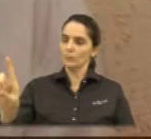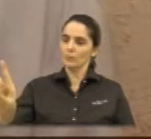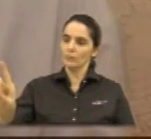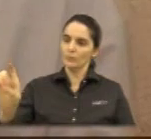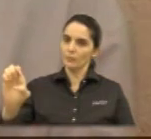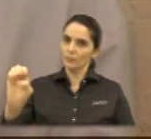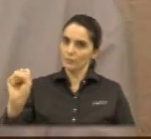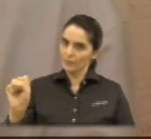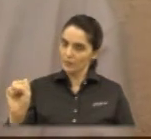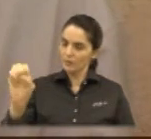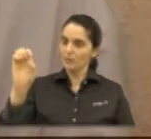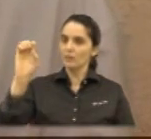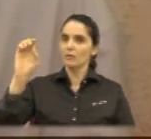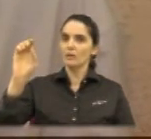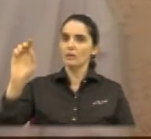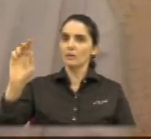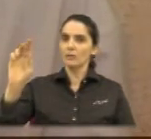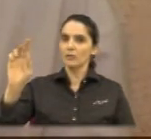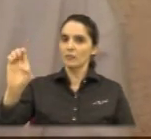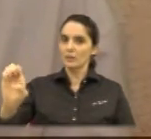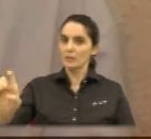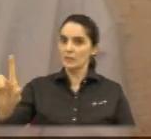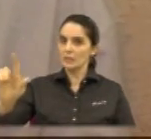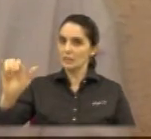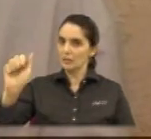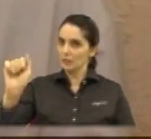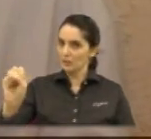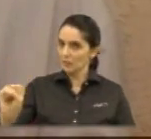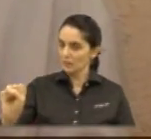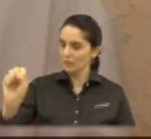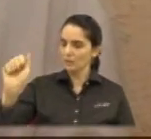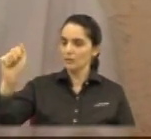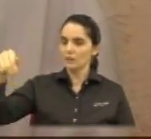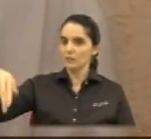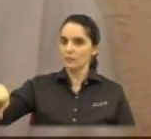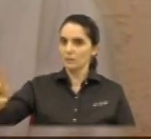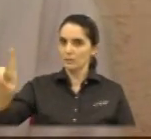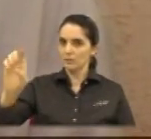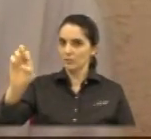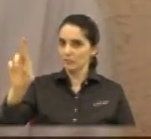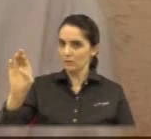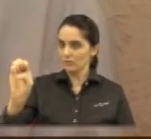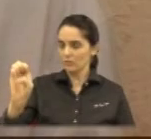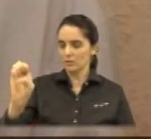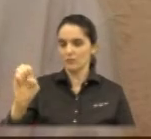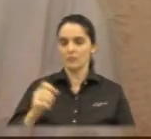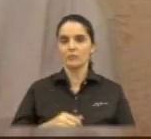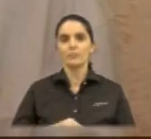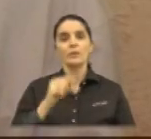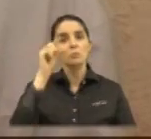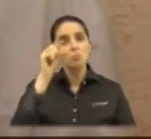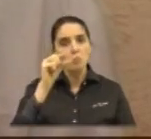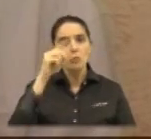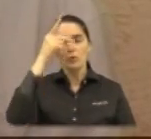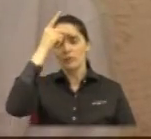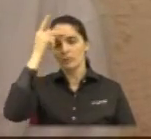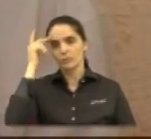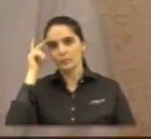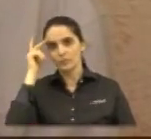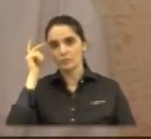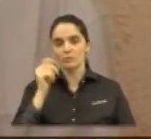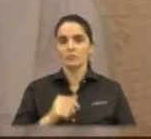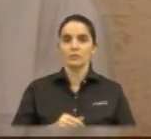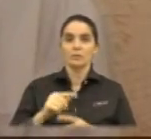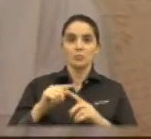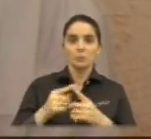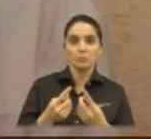E, apesar de ter um público não tão grande como ela merece, mas a homenagem